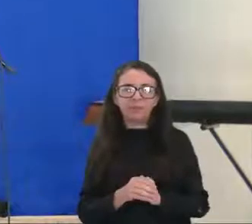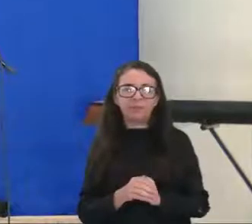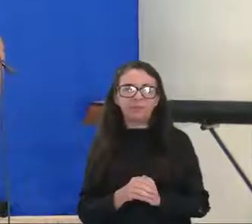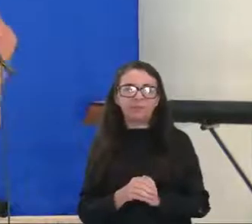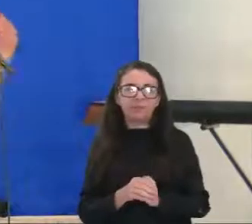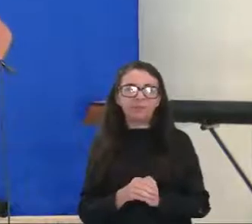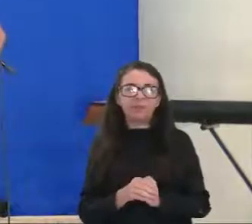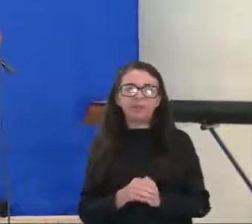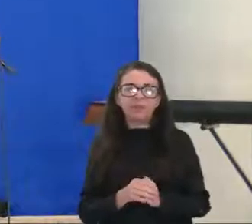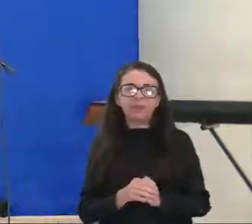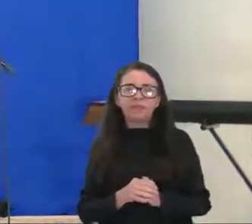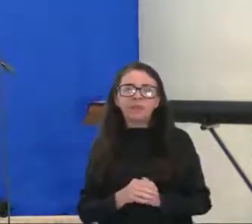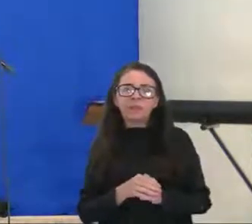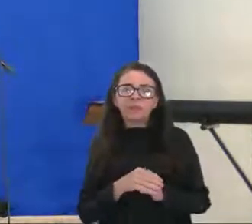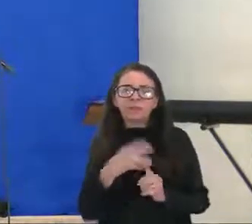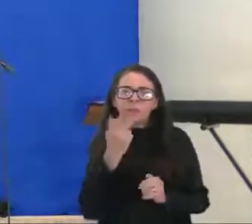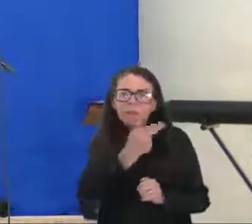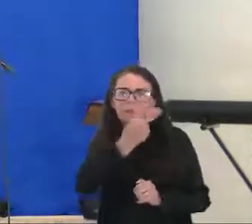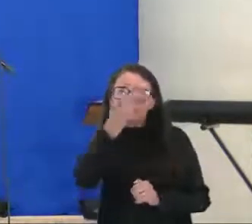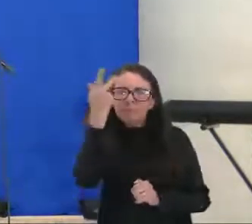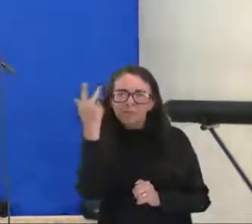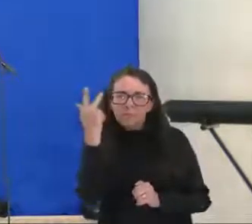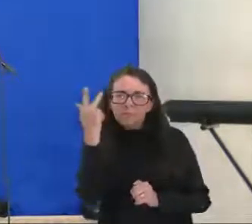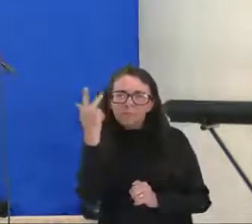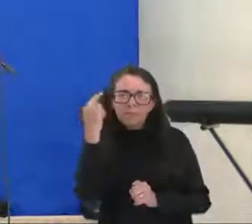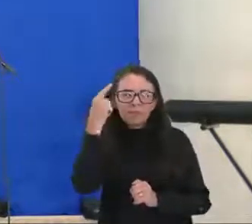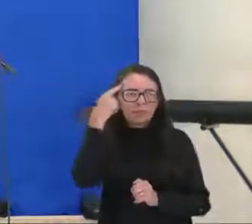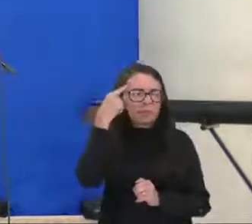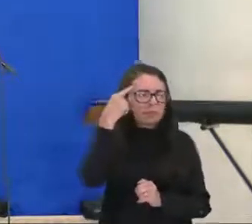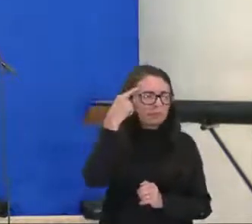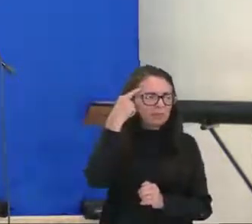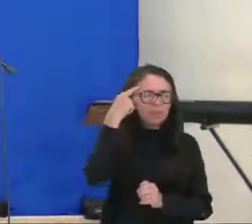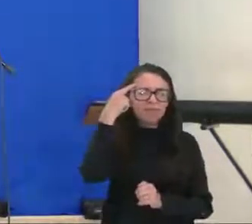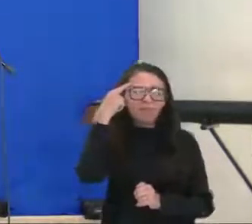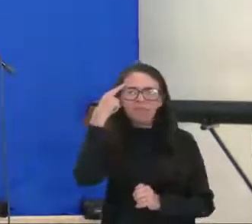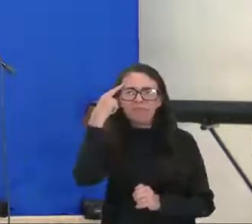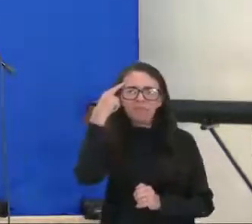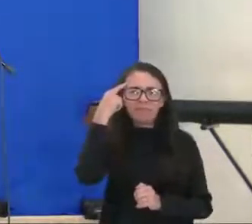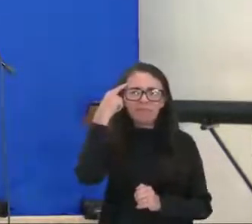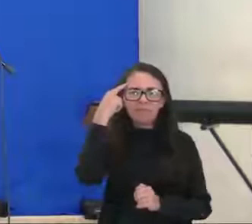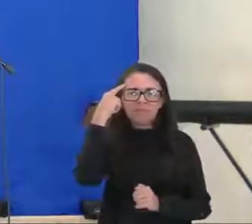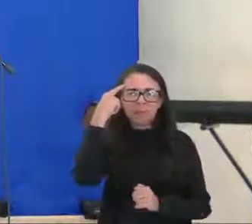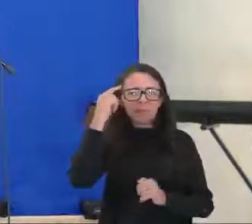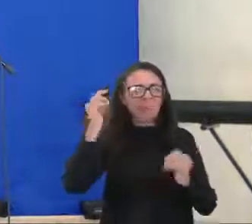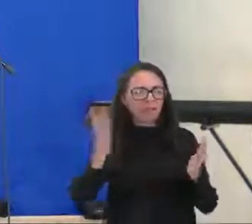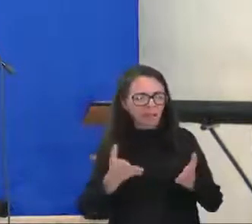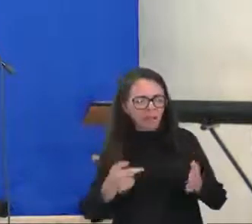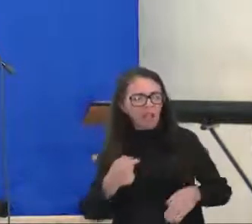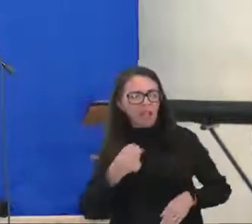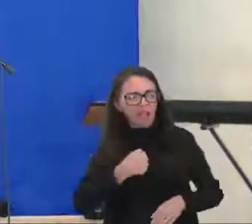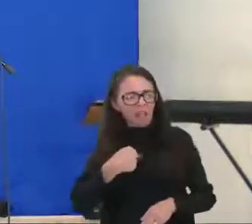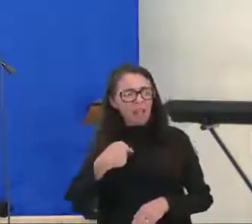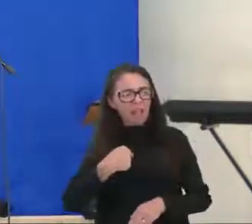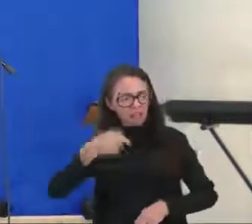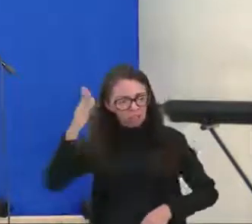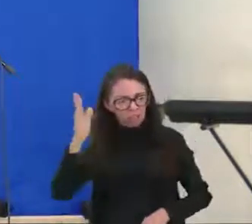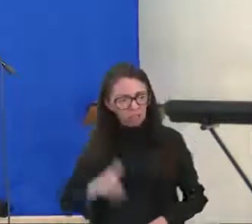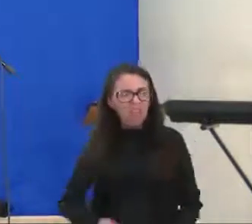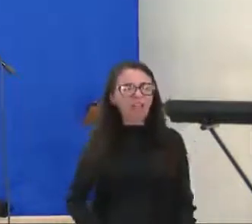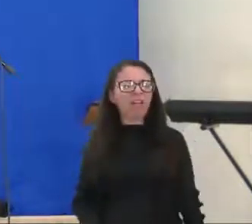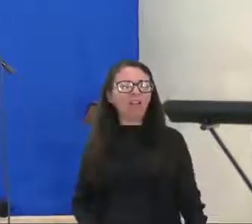quem que eu tenho que dar glória? Ah, é o Espírito Santo. Então a glória é dele. E eu? Ah, se não fosse eu, era daquele jeitão lá.